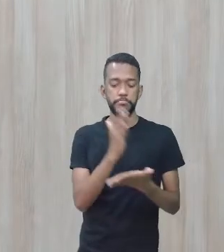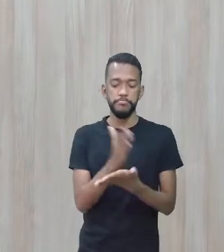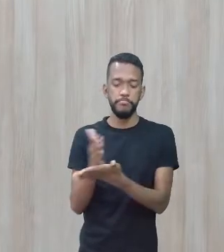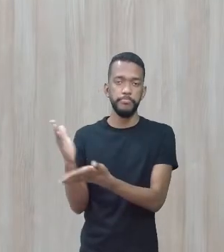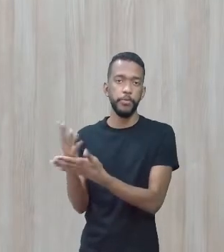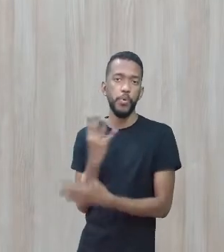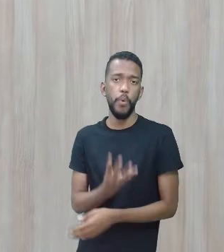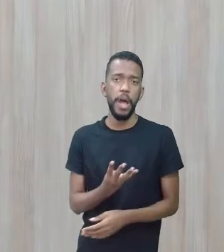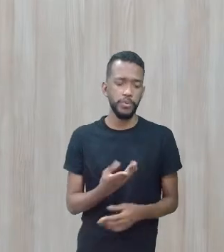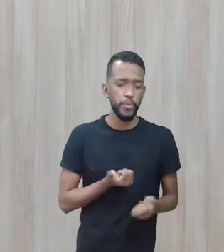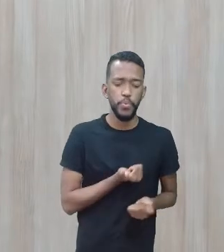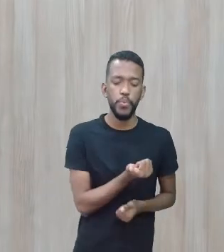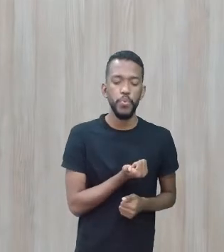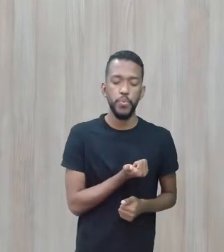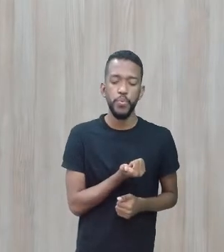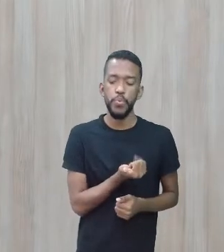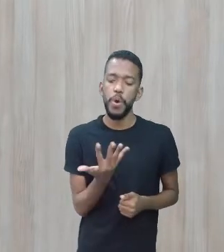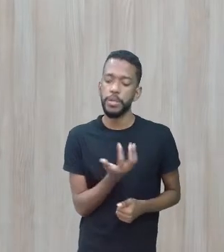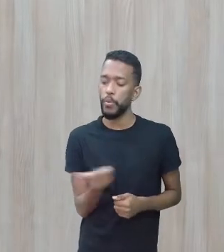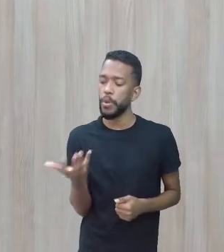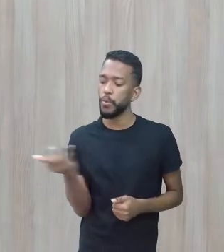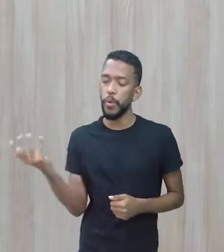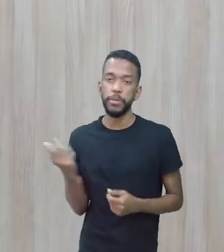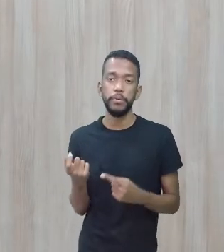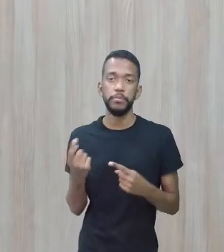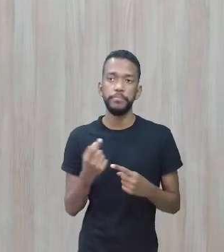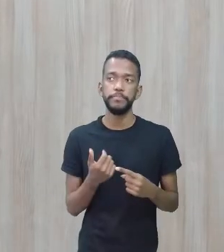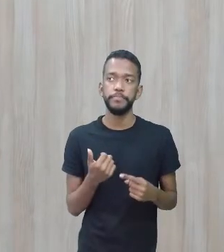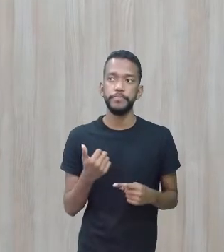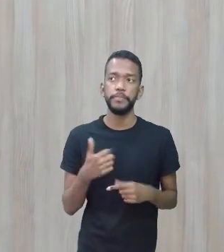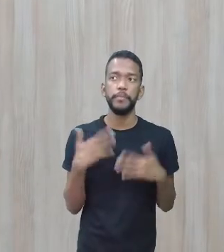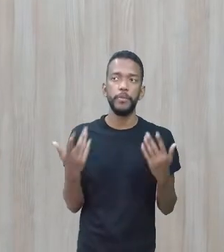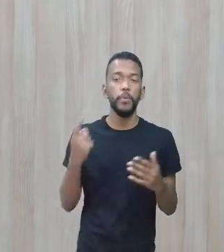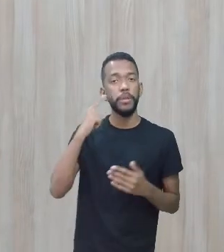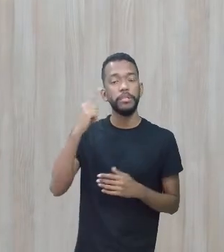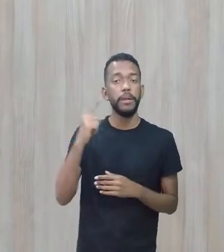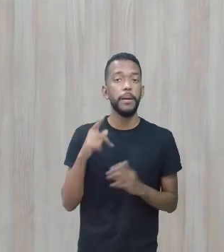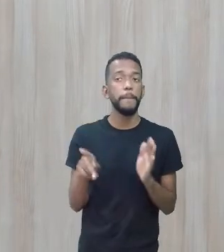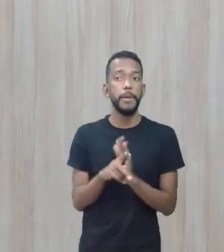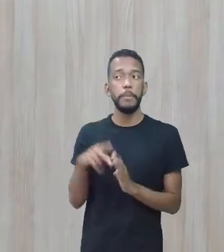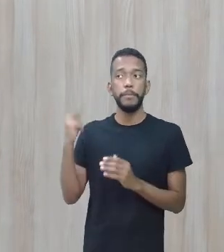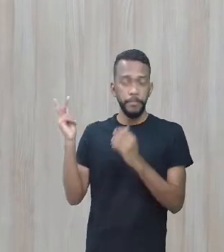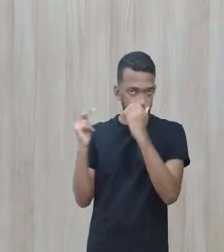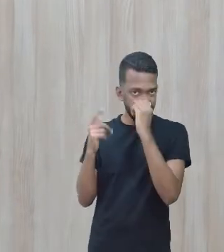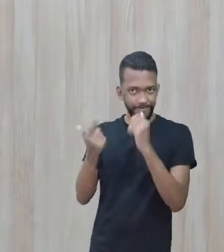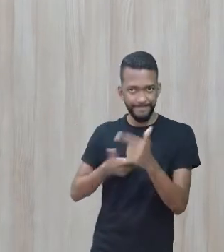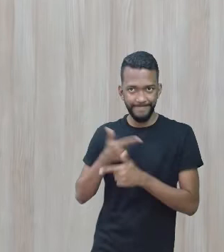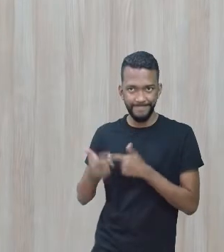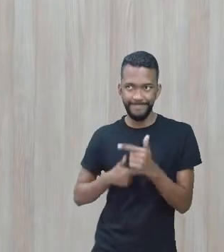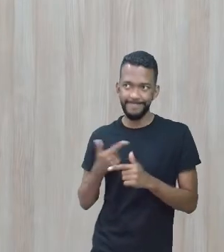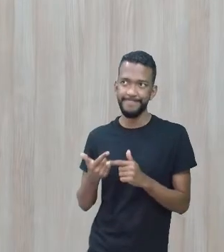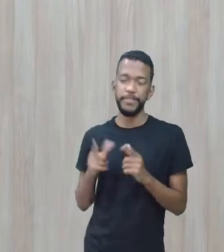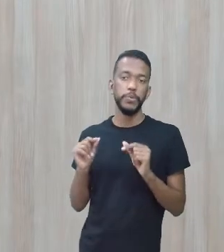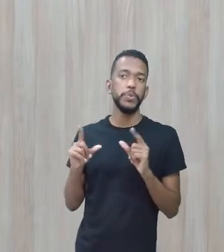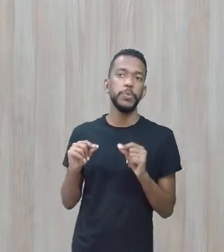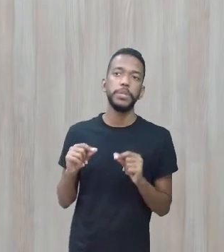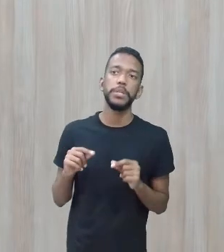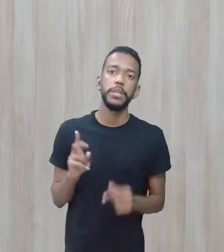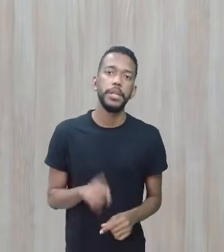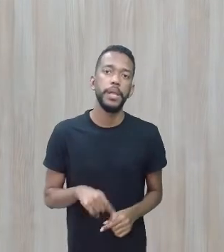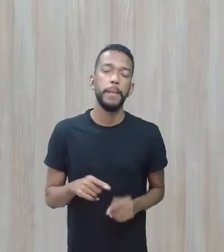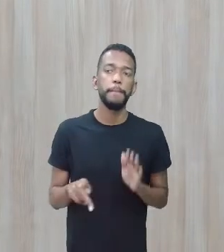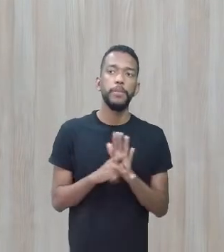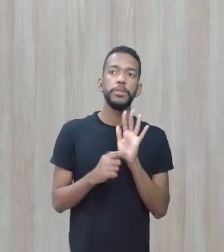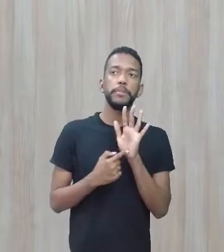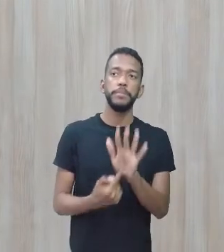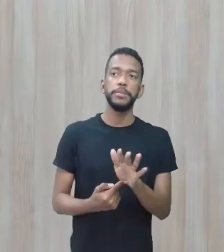filhos. Então, a gente já tem a ideia de que aí, vocês lembram? Qual que é a ideia que a gente trabalha com essa noção de fração? O que é que fração pode